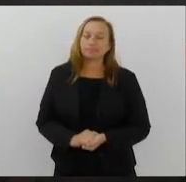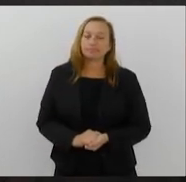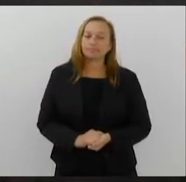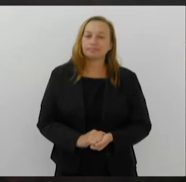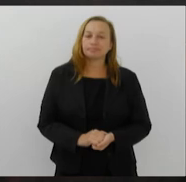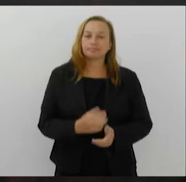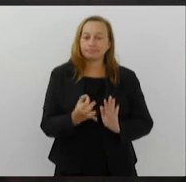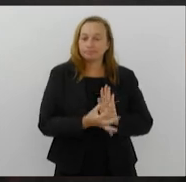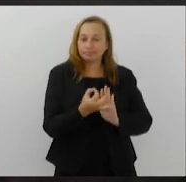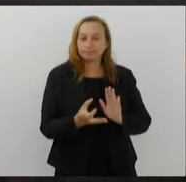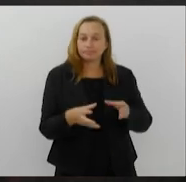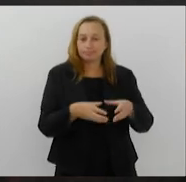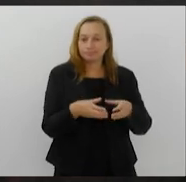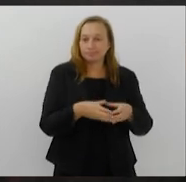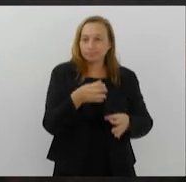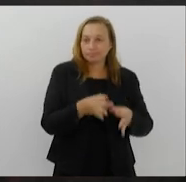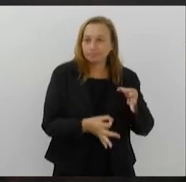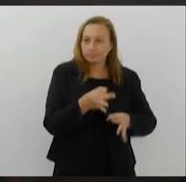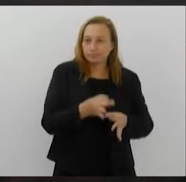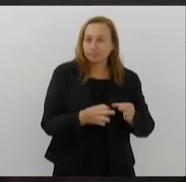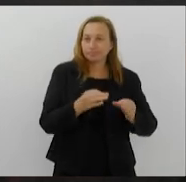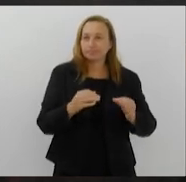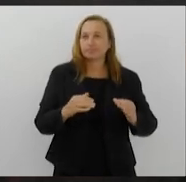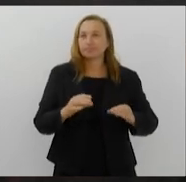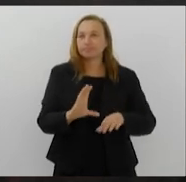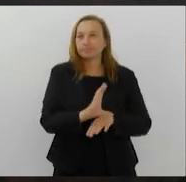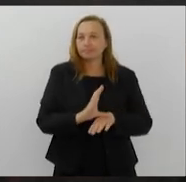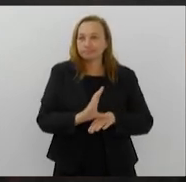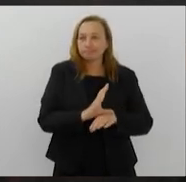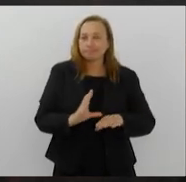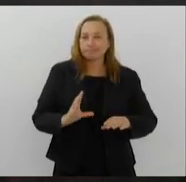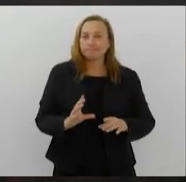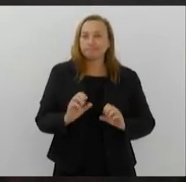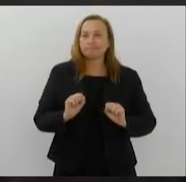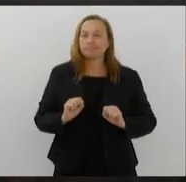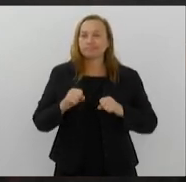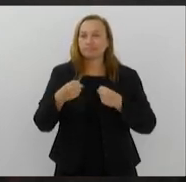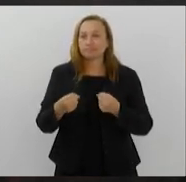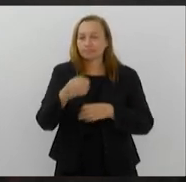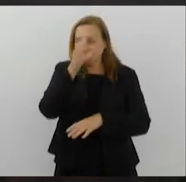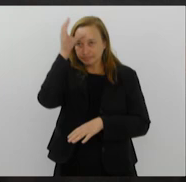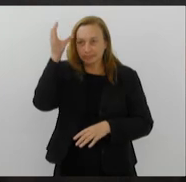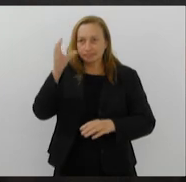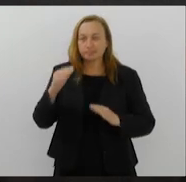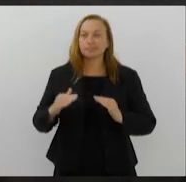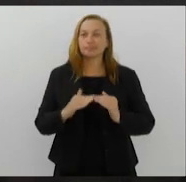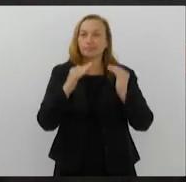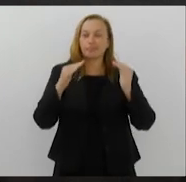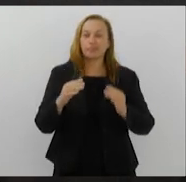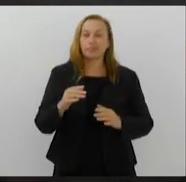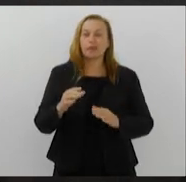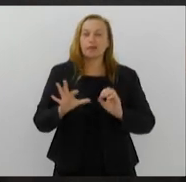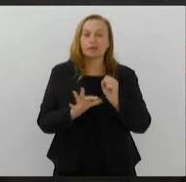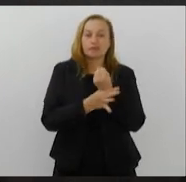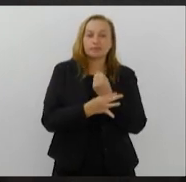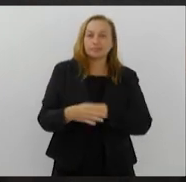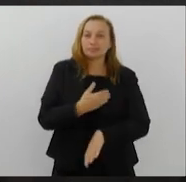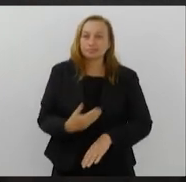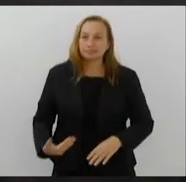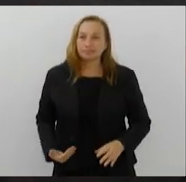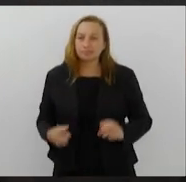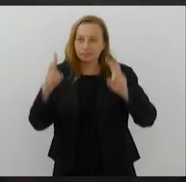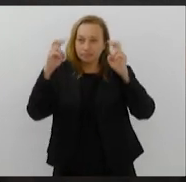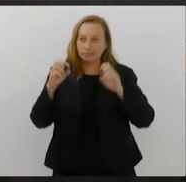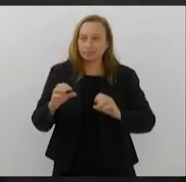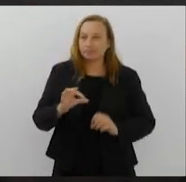Pareceres das comissões, Constituição e Justiça, pela constitucionalidade, Defesa do Consumidor, favorável, Segurança Pública, Assunto de Polícia, favorável,